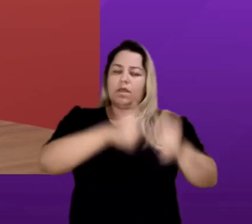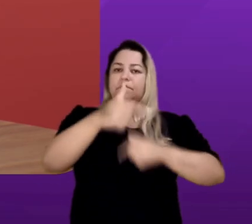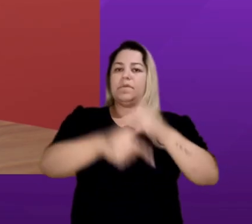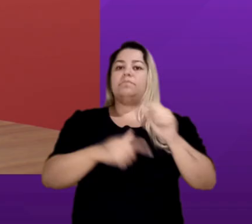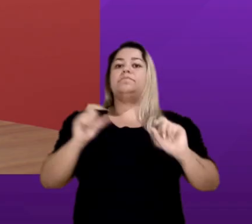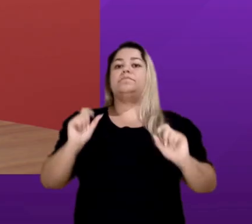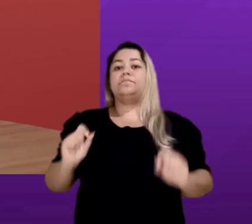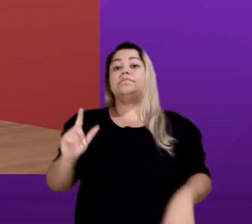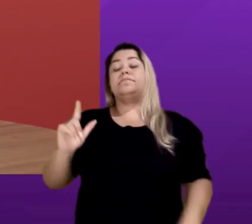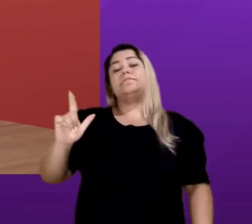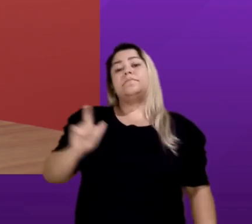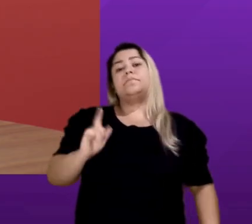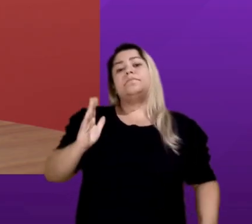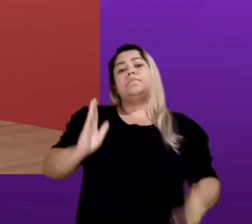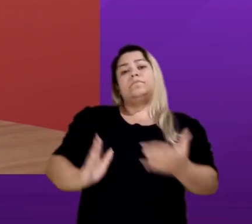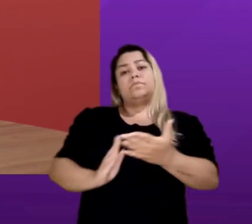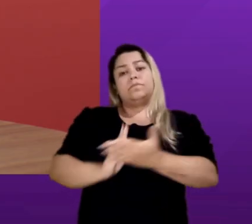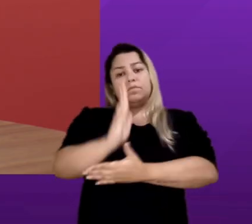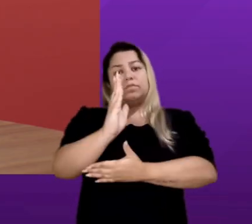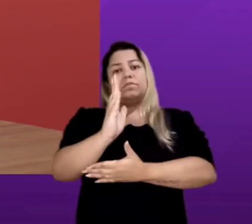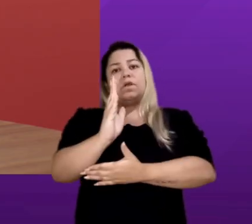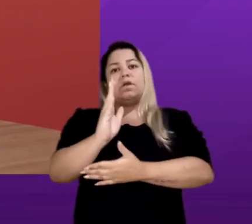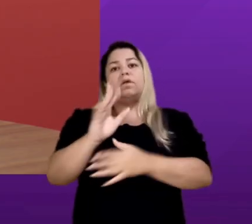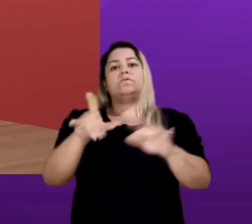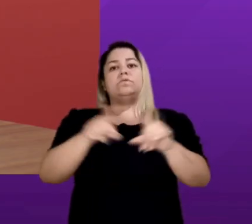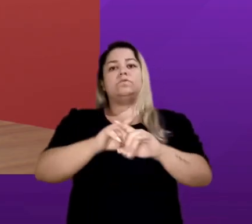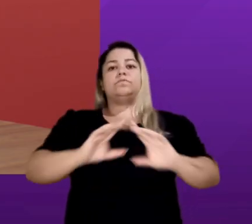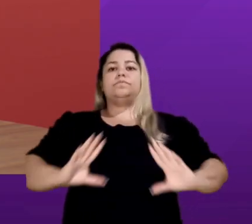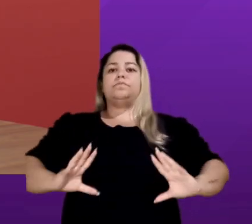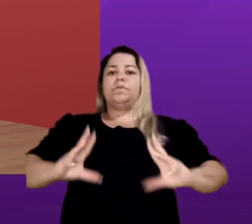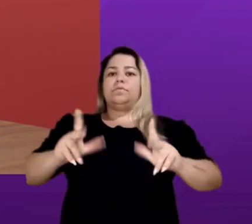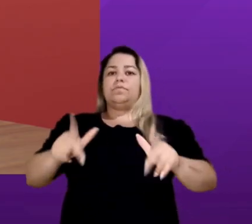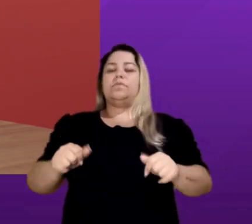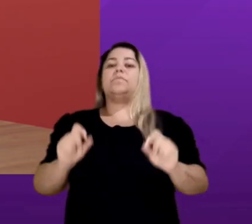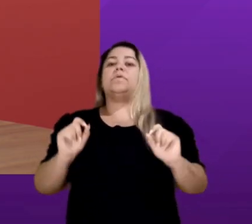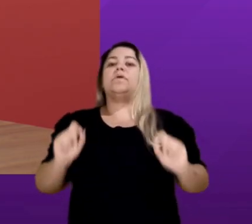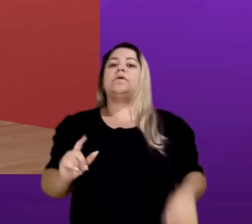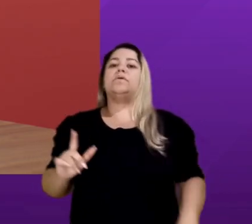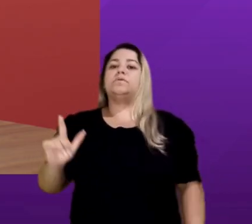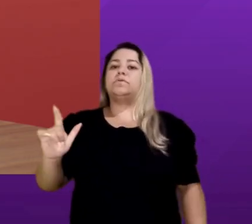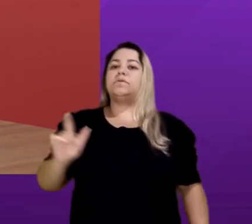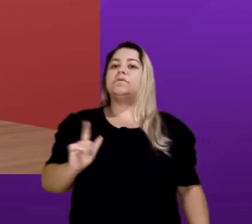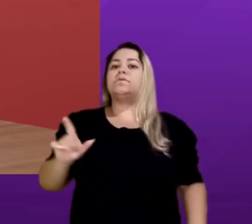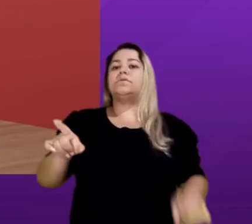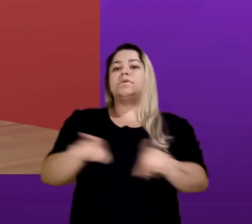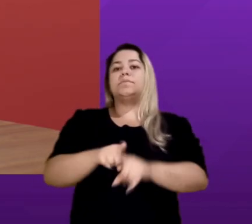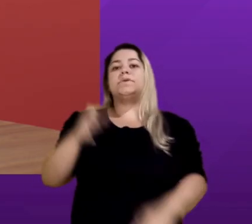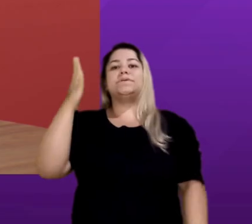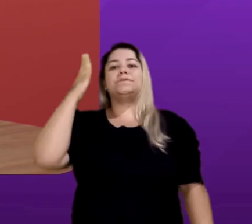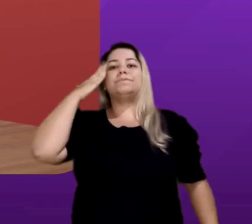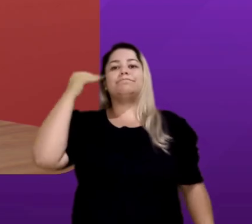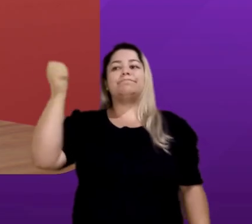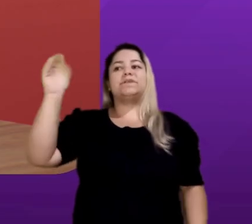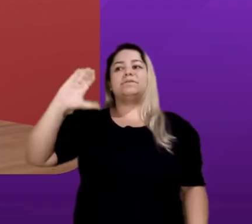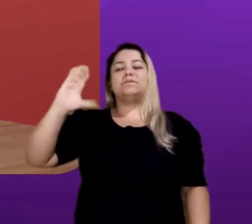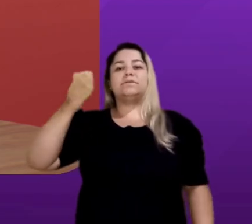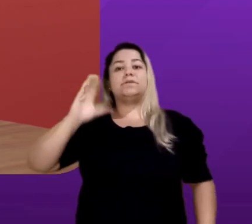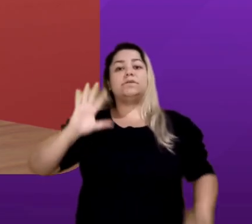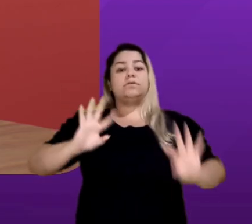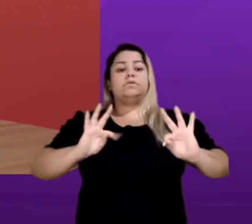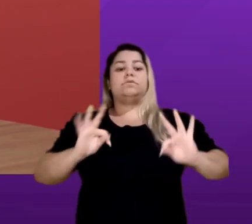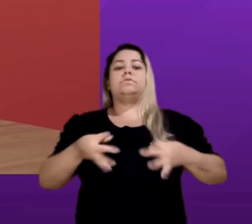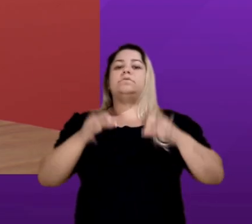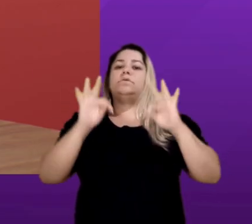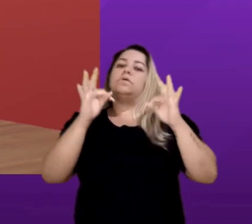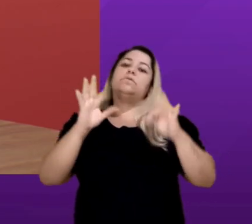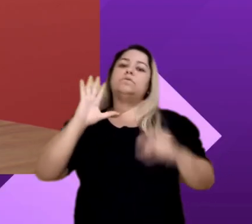que estar provando o tempo inteiro que tem também um saber científico, técnico, resolutivo